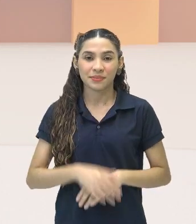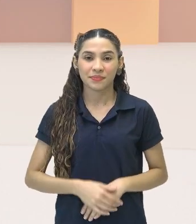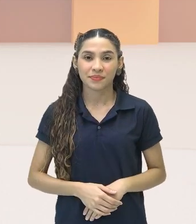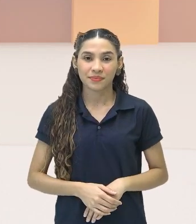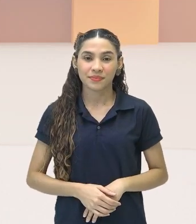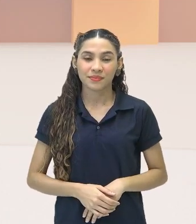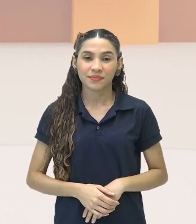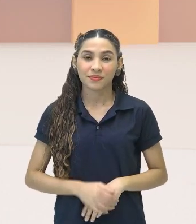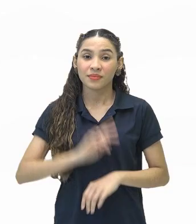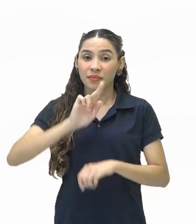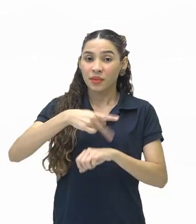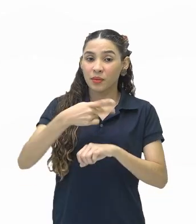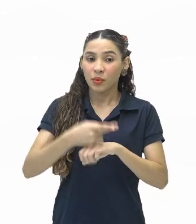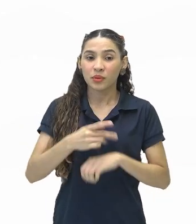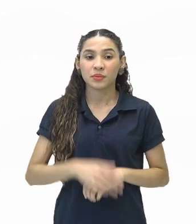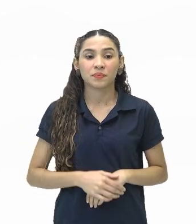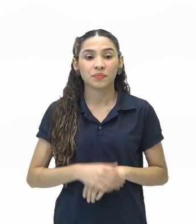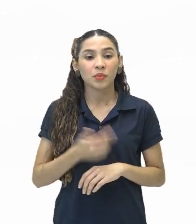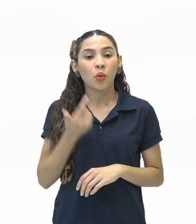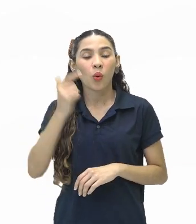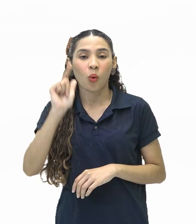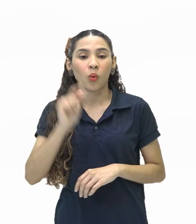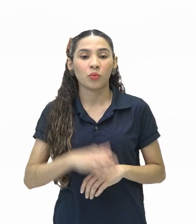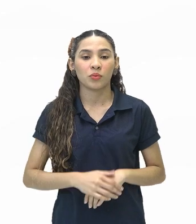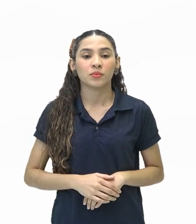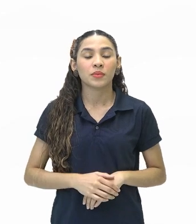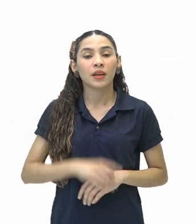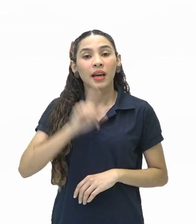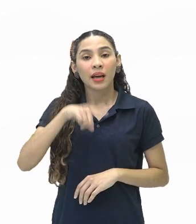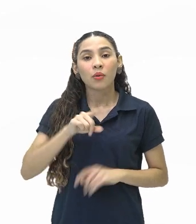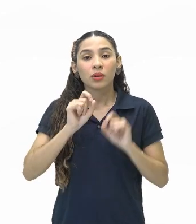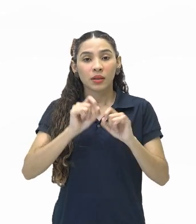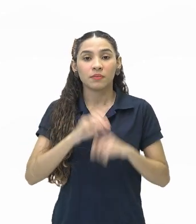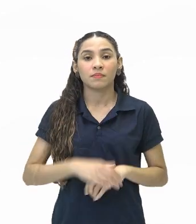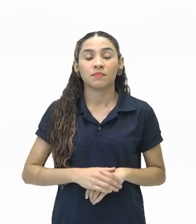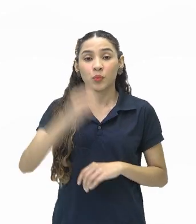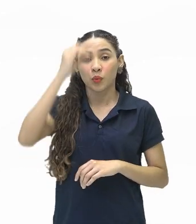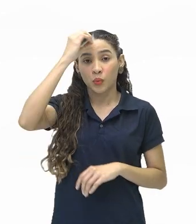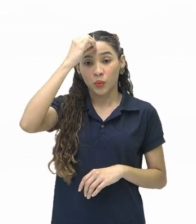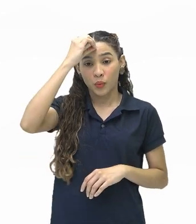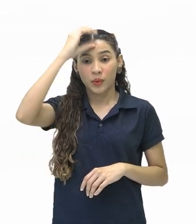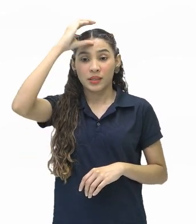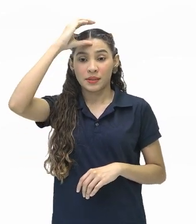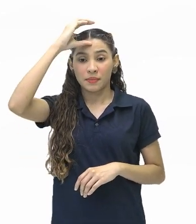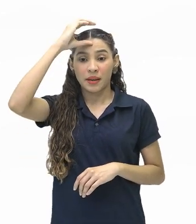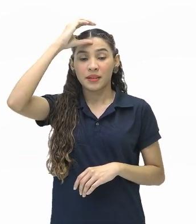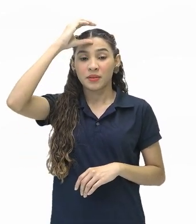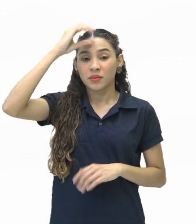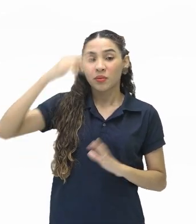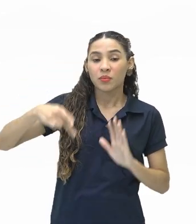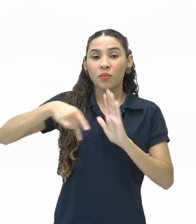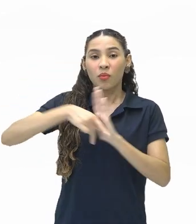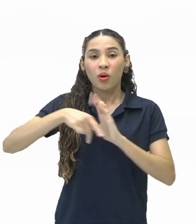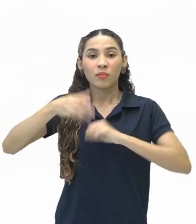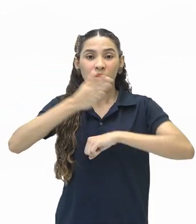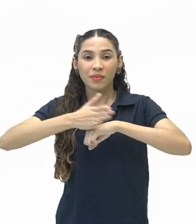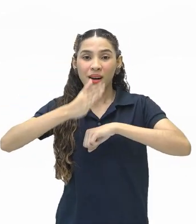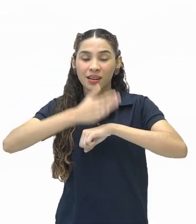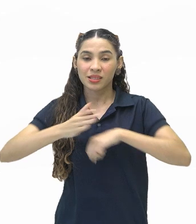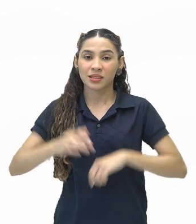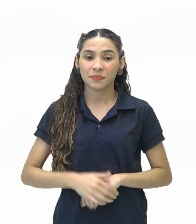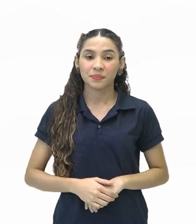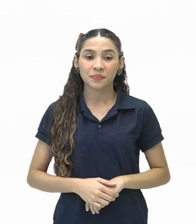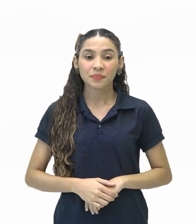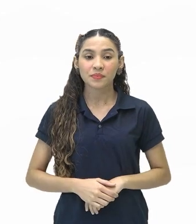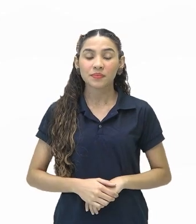é? Depois, outros impactos dessas tradições são o quê? Os seus saberes, as suas práticas,